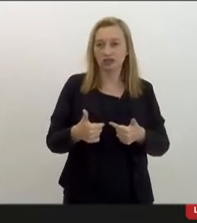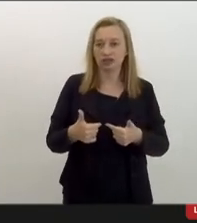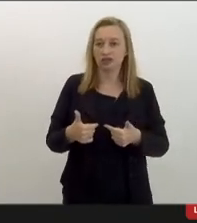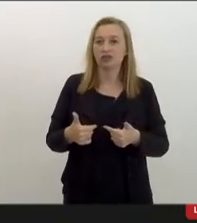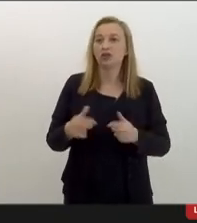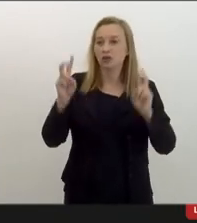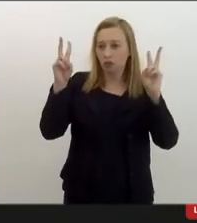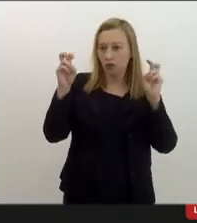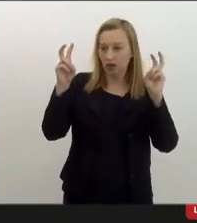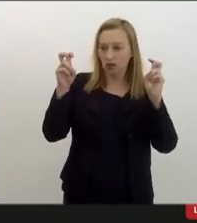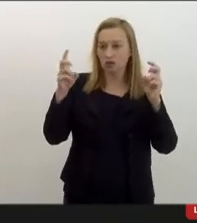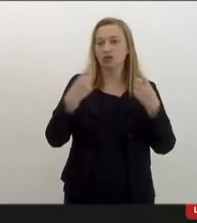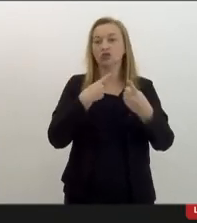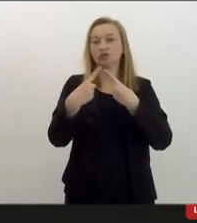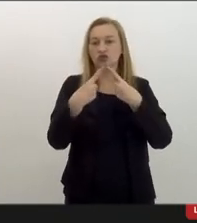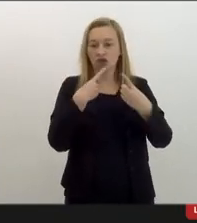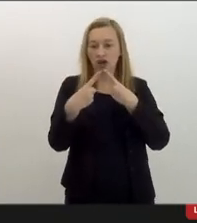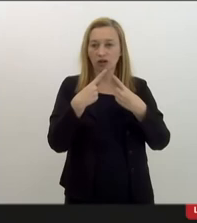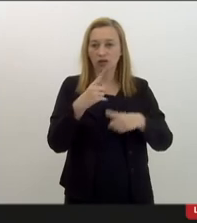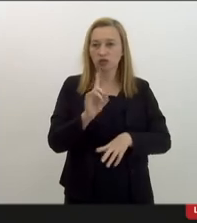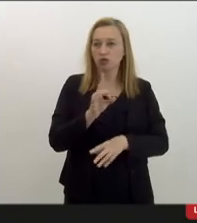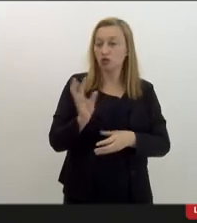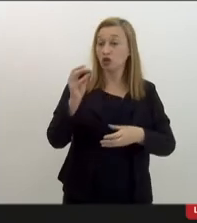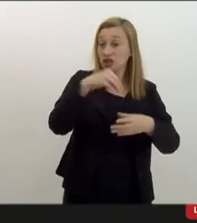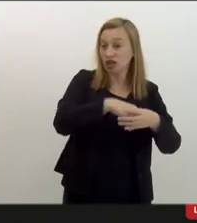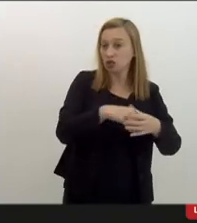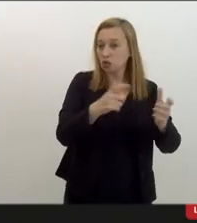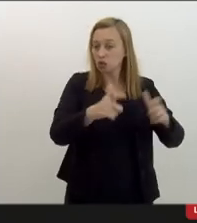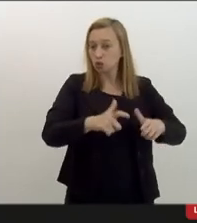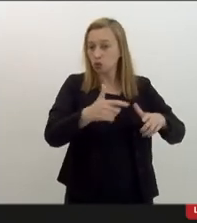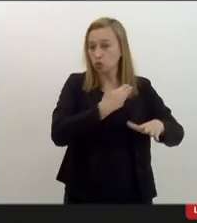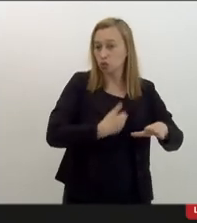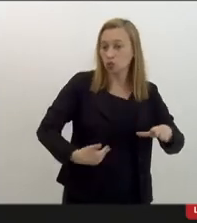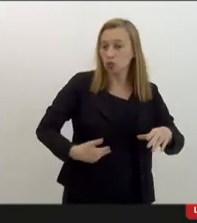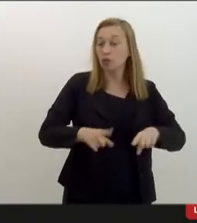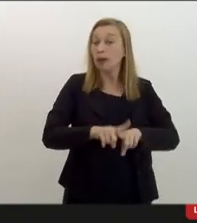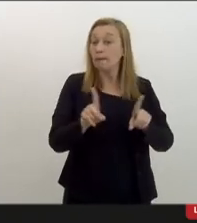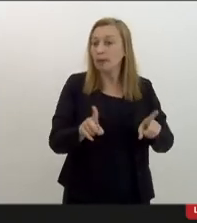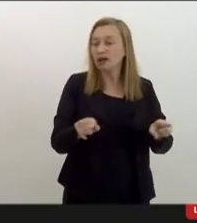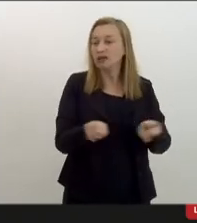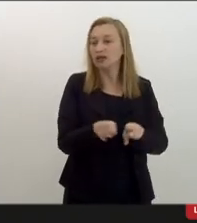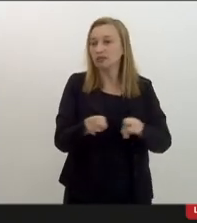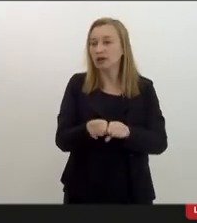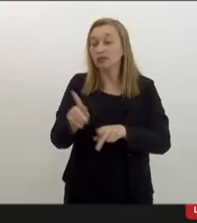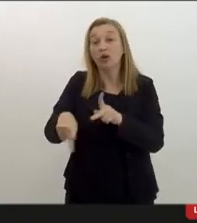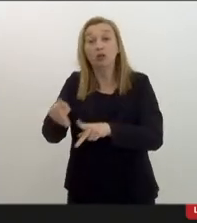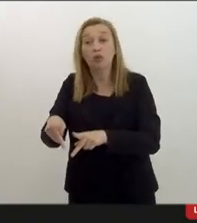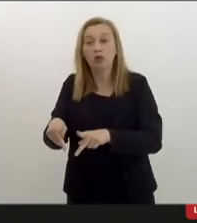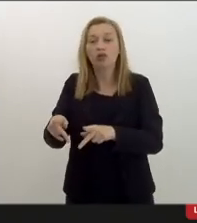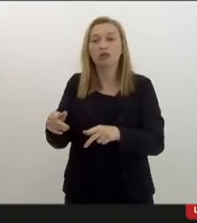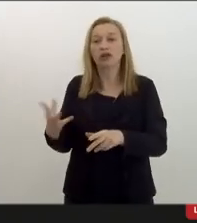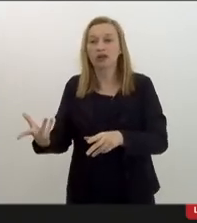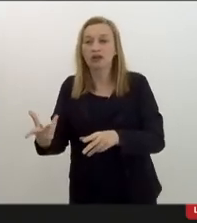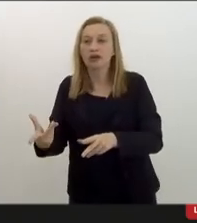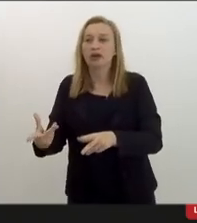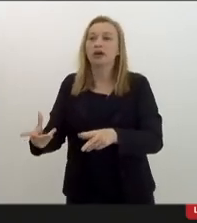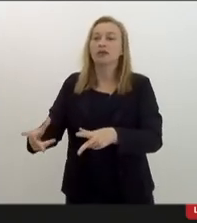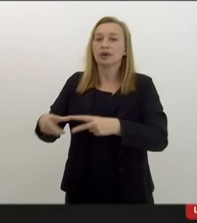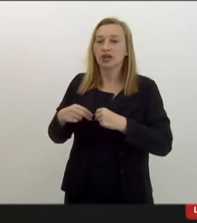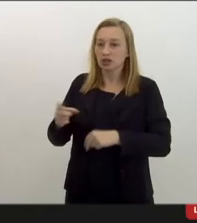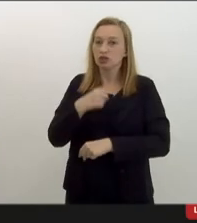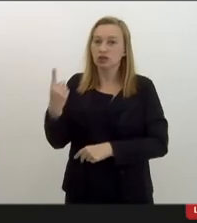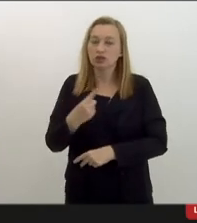a questão da mistura diálogo não só dentro do ambiente público mas principalmente para a população porque a população merece o nosso respeito